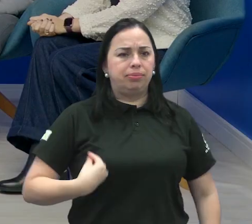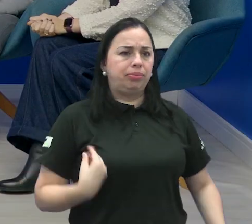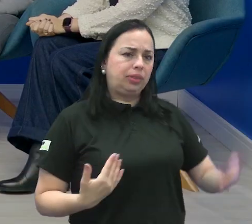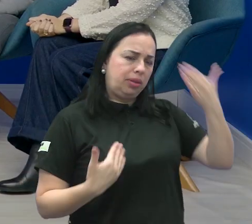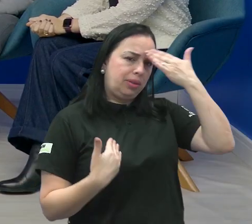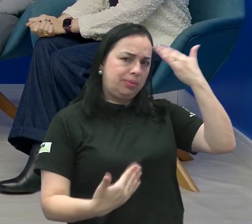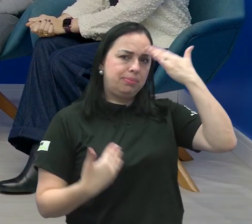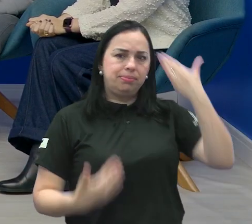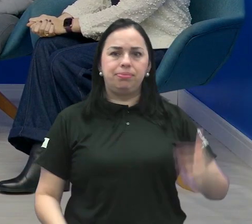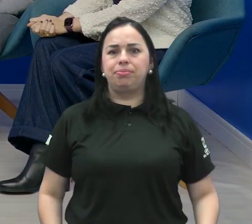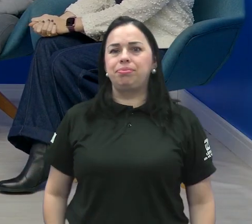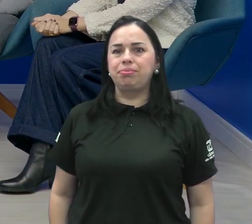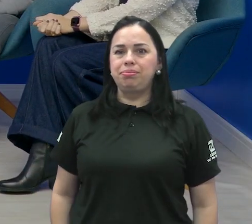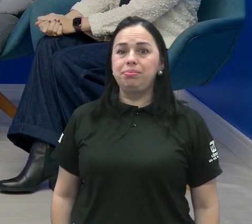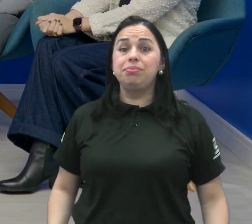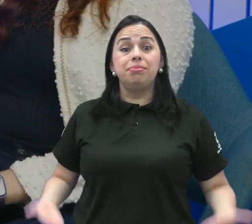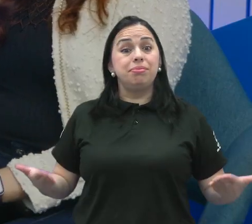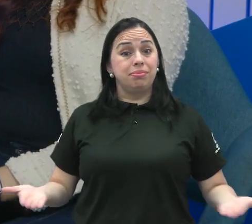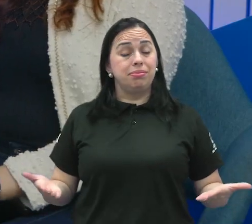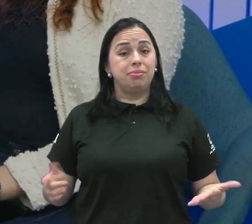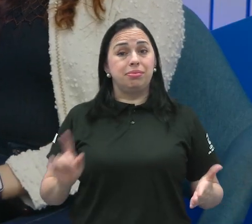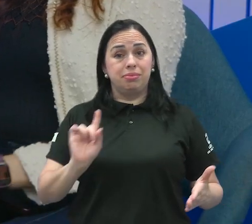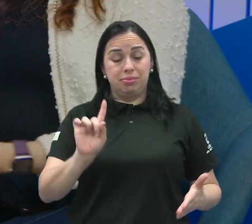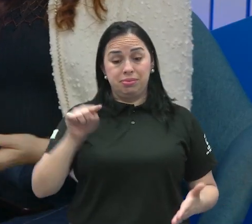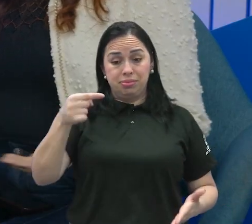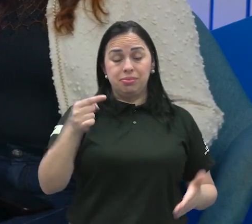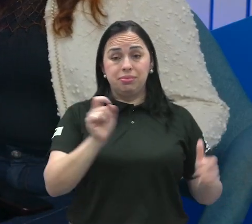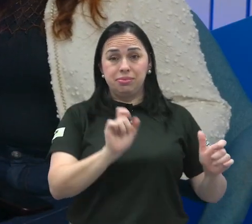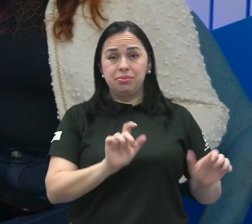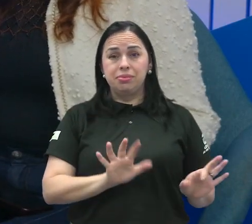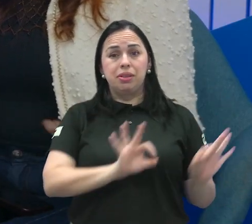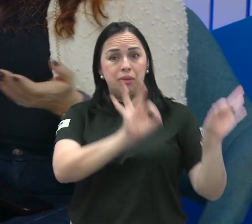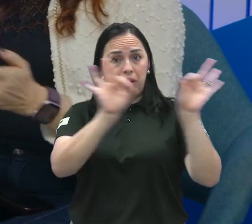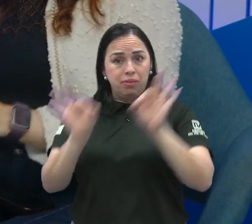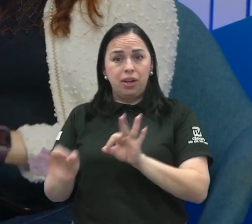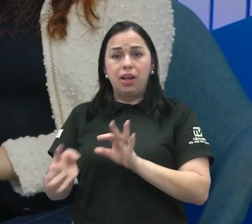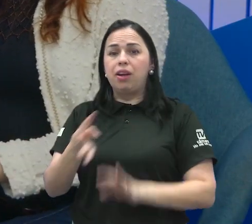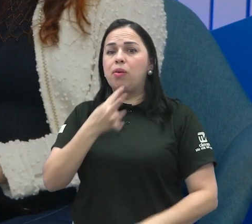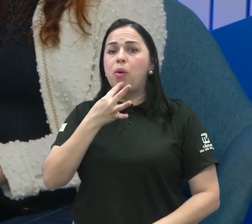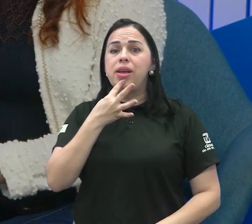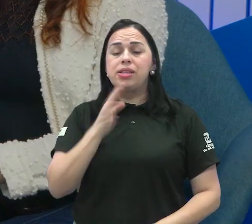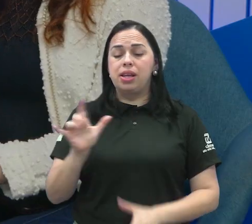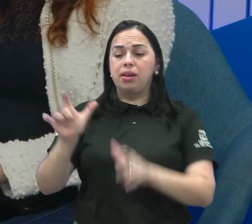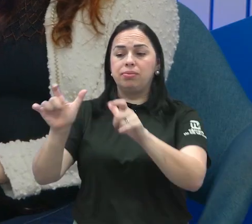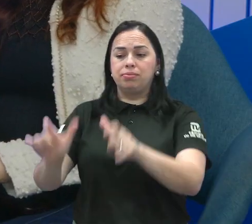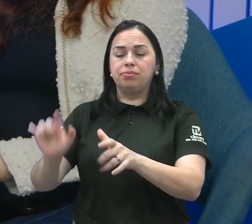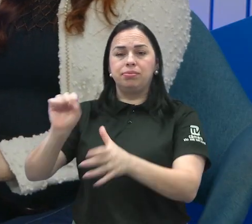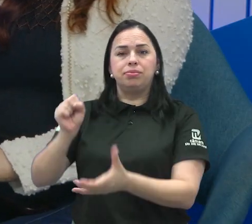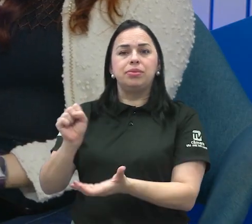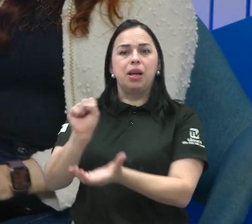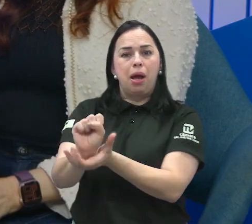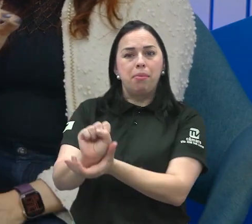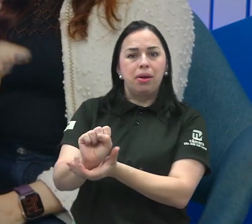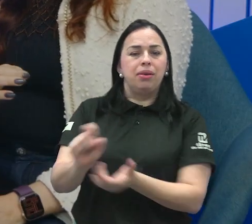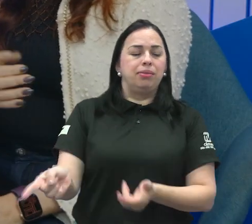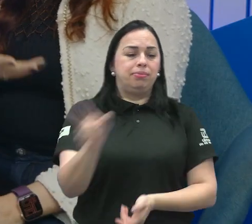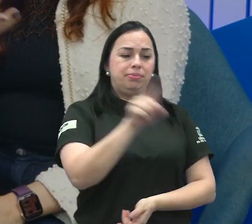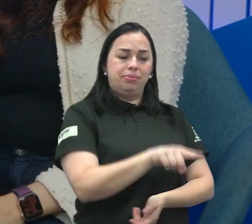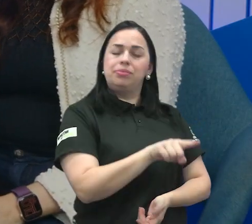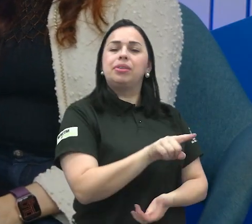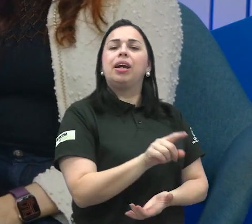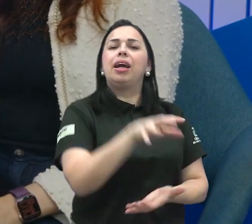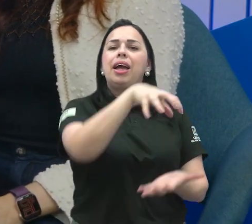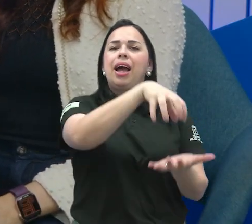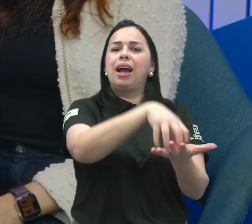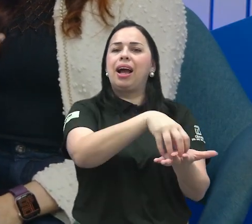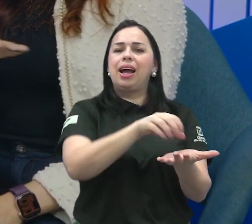Sobre Política. Eu que agradeço. Bom, no próximo bloco você vai conhecer o coletivo Quilombo Abaiomi e a